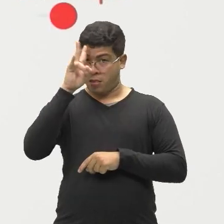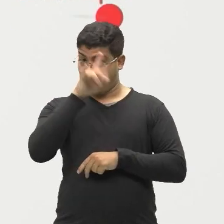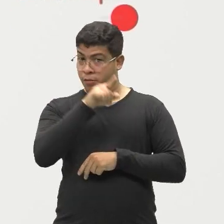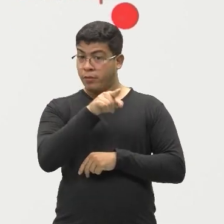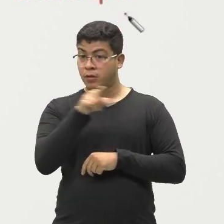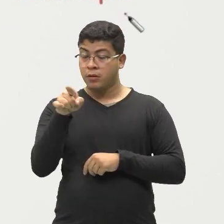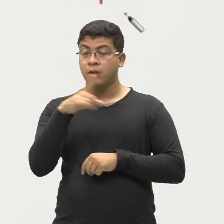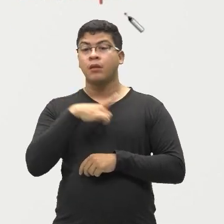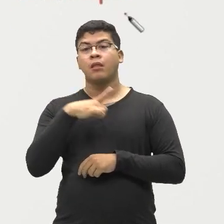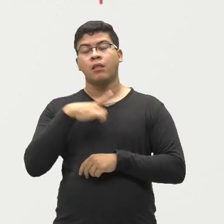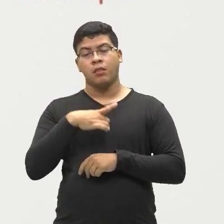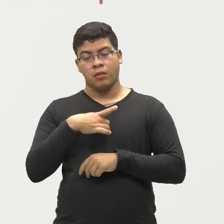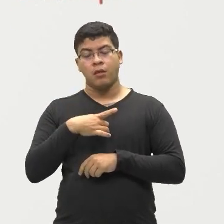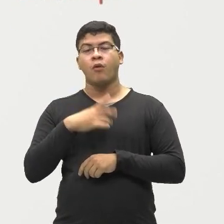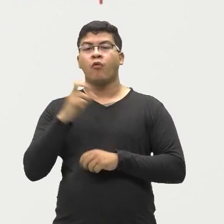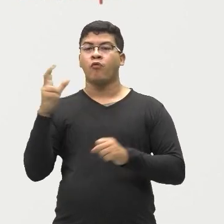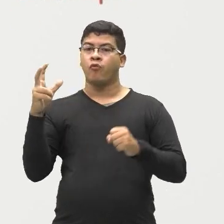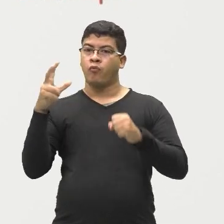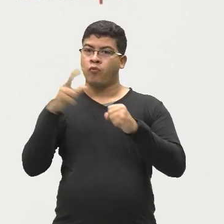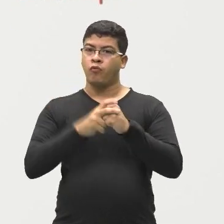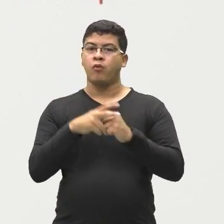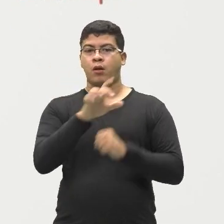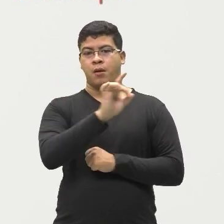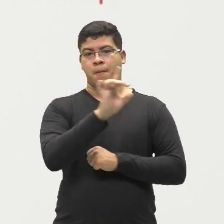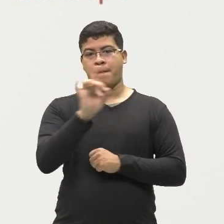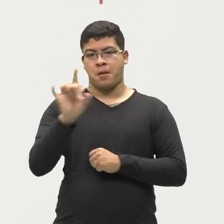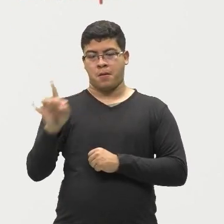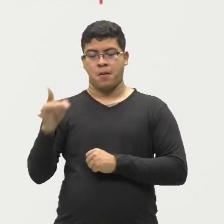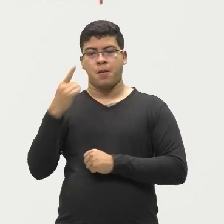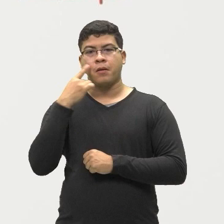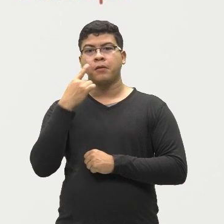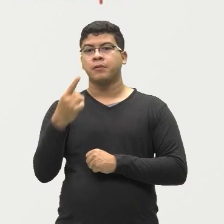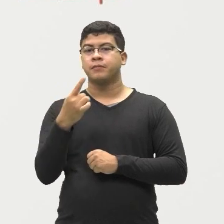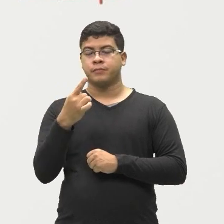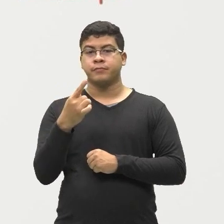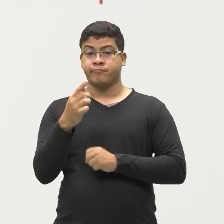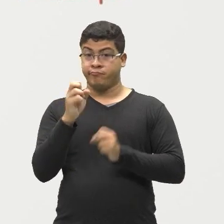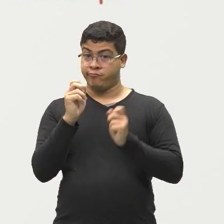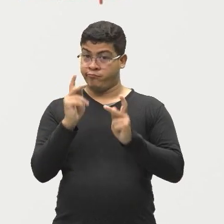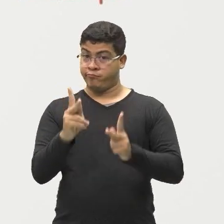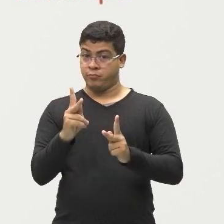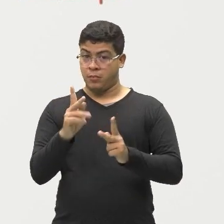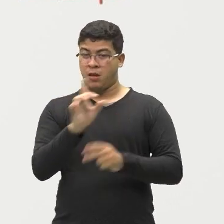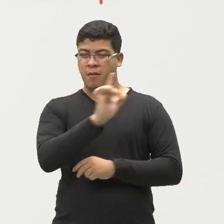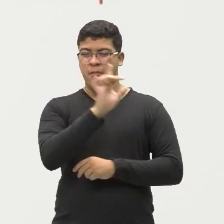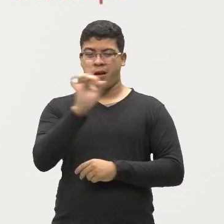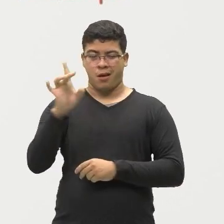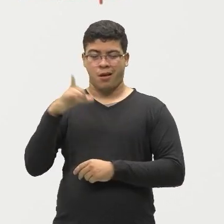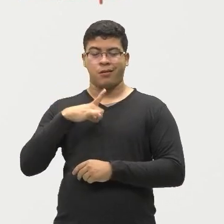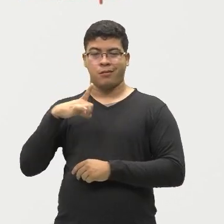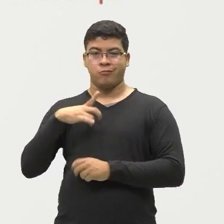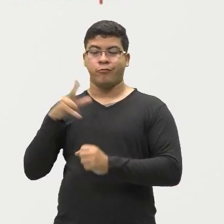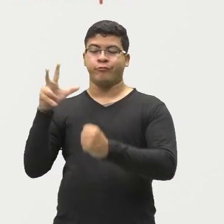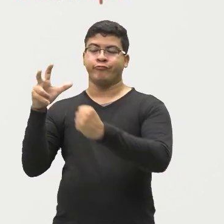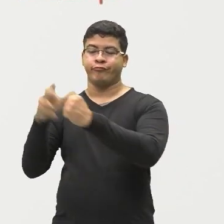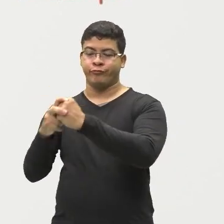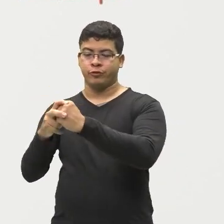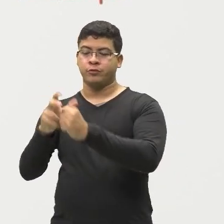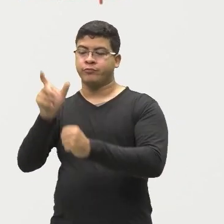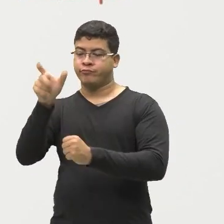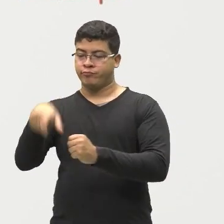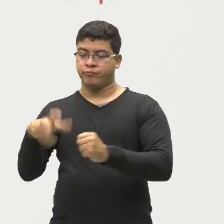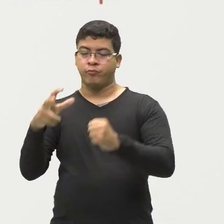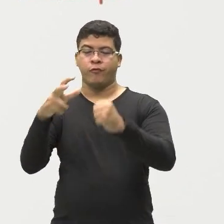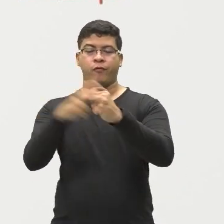um vírus específico para cada tipo de doença, tá bom? Então, cada doença vai ter um vírus